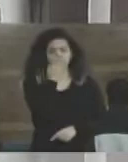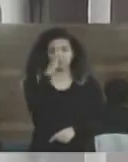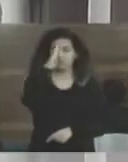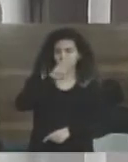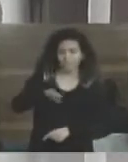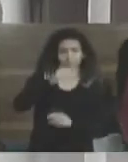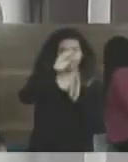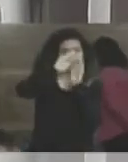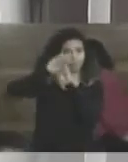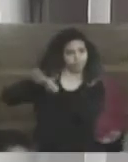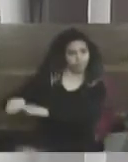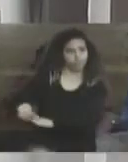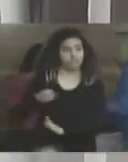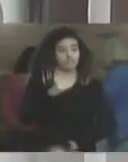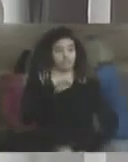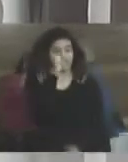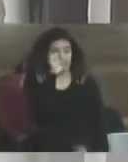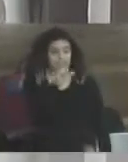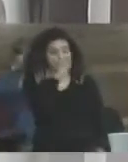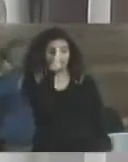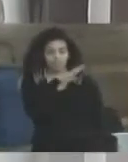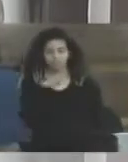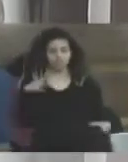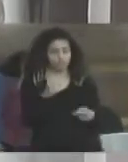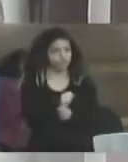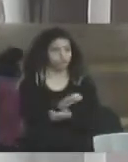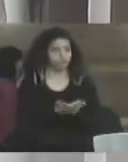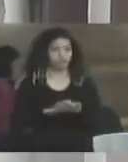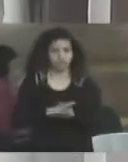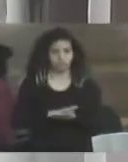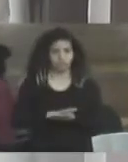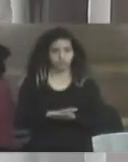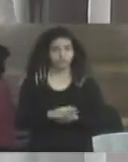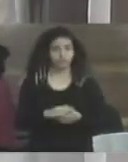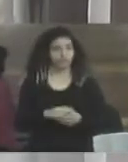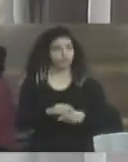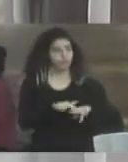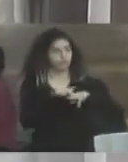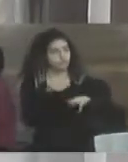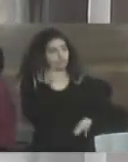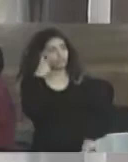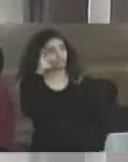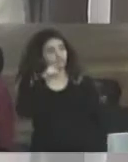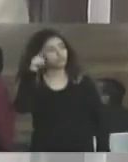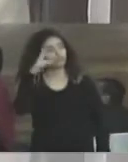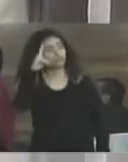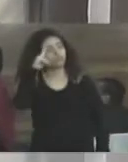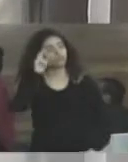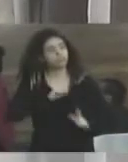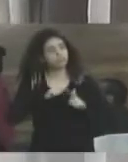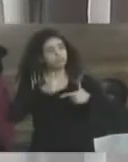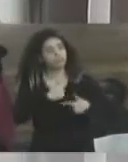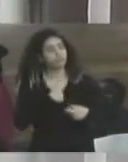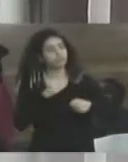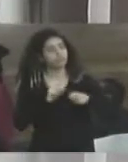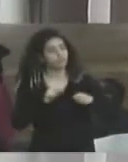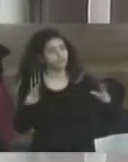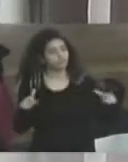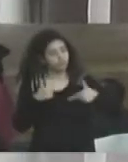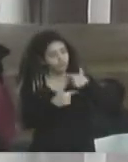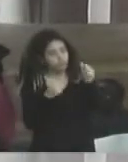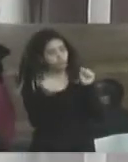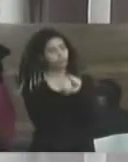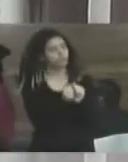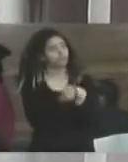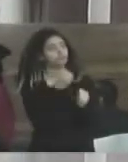tem que deixar do lado. Se é do mal, não vai somar em nada. Então, vereador Léo lembra da minha atitude, lutamos juntos e, graças a